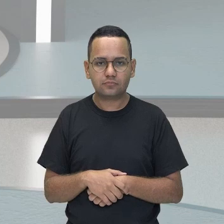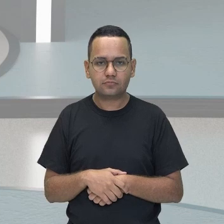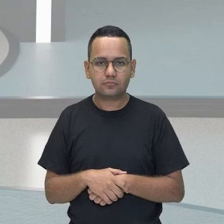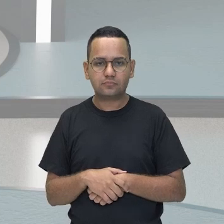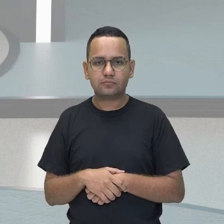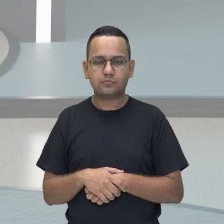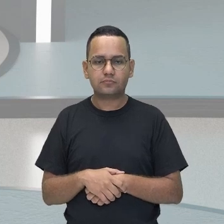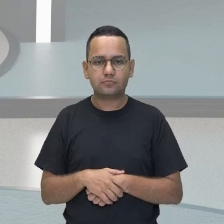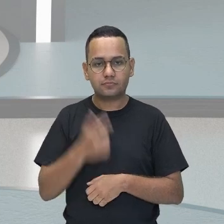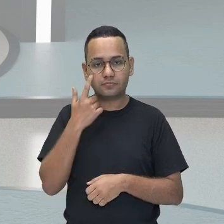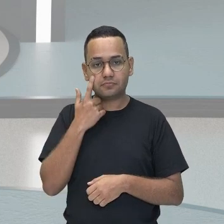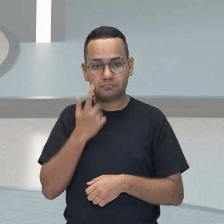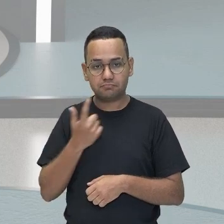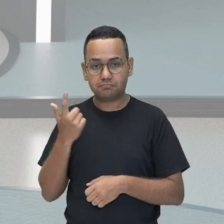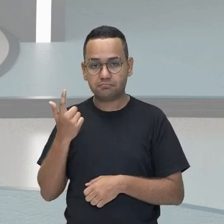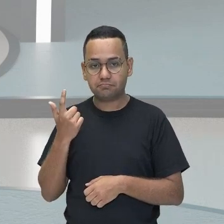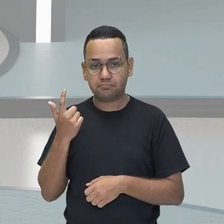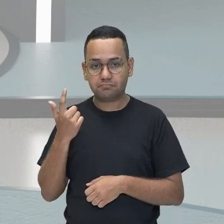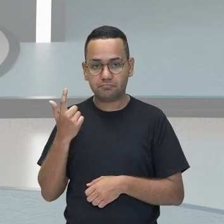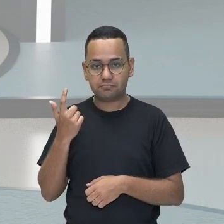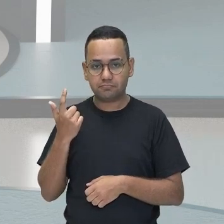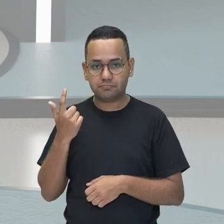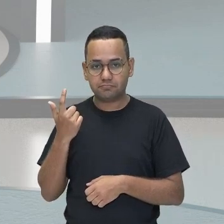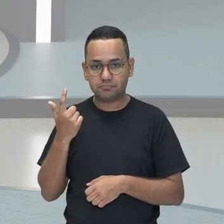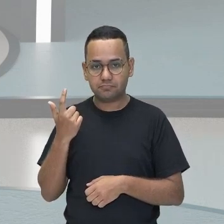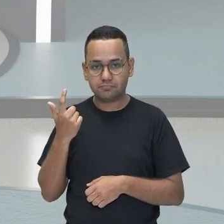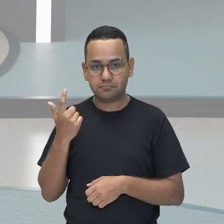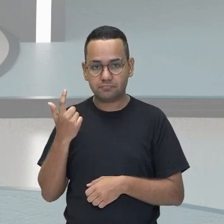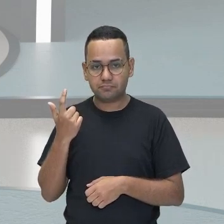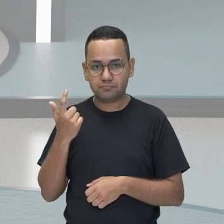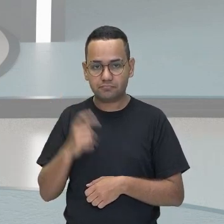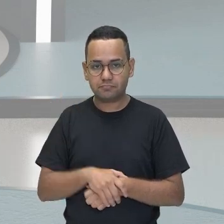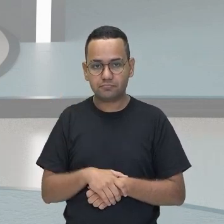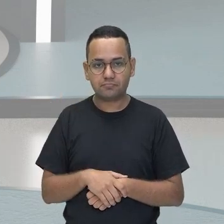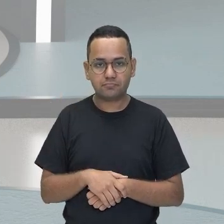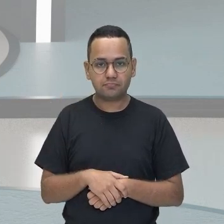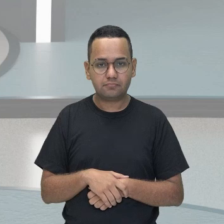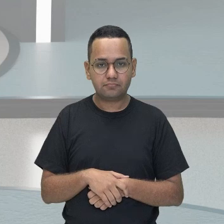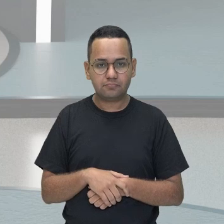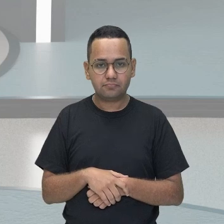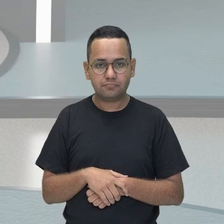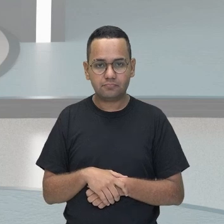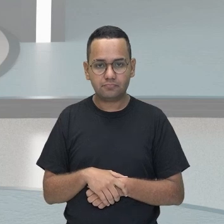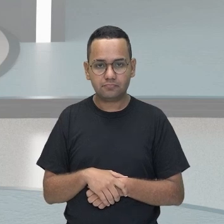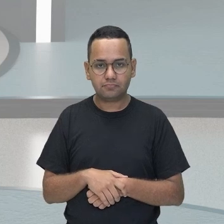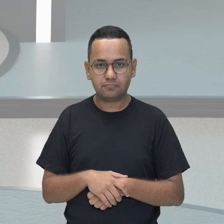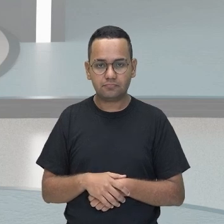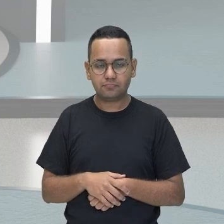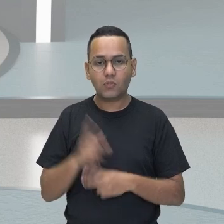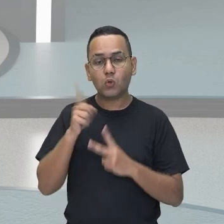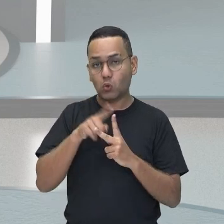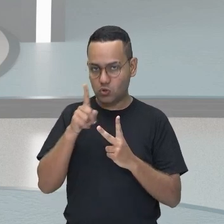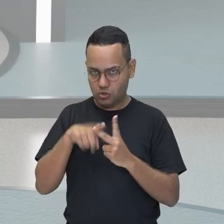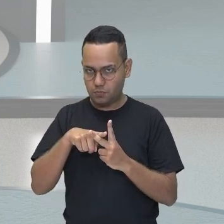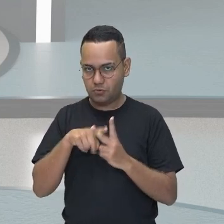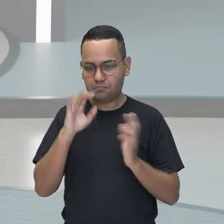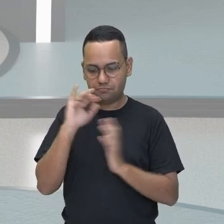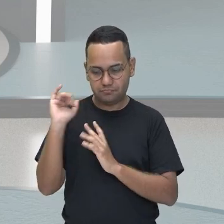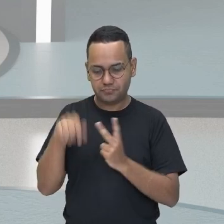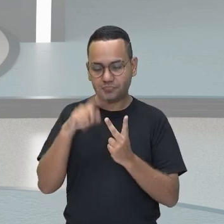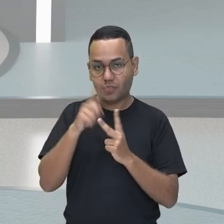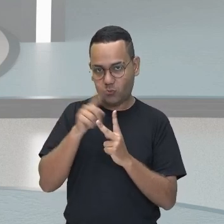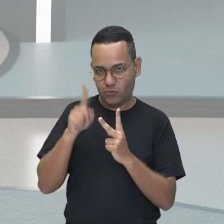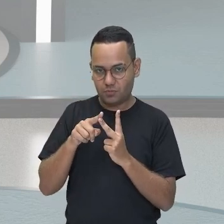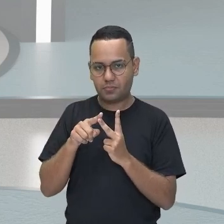desajuste. Olha aí, ó, como fica lá a passada, isso, olha só, gente. Então a gente tem aí o